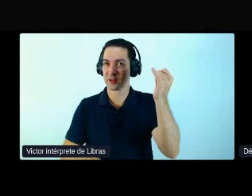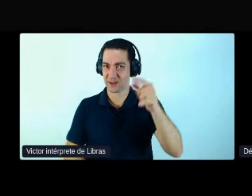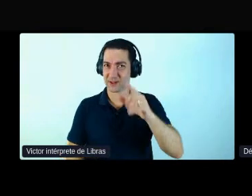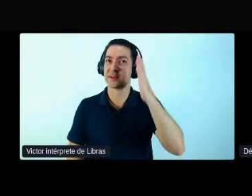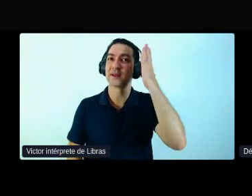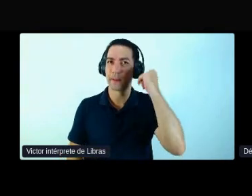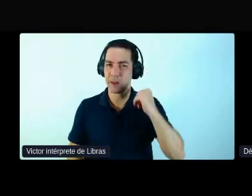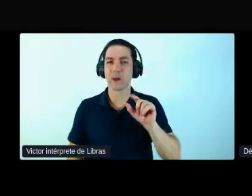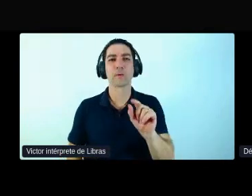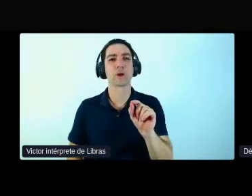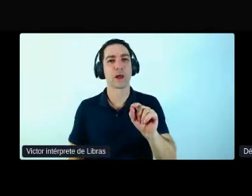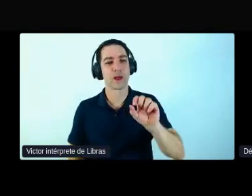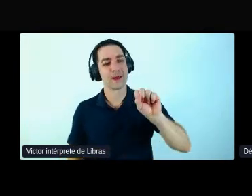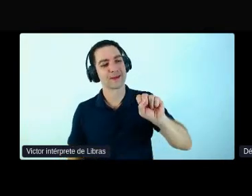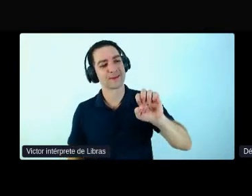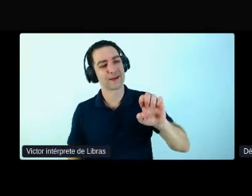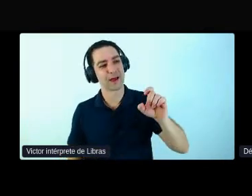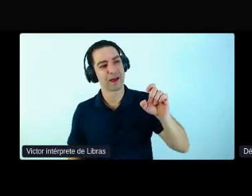feminino, a gente não está